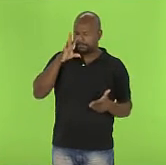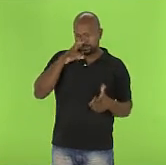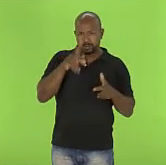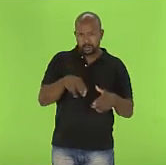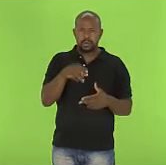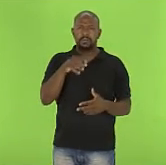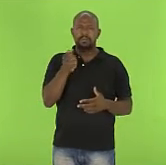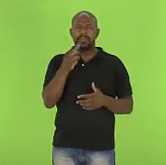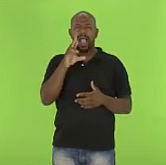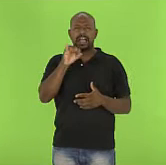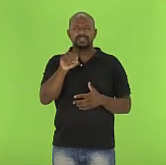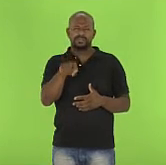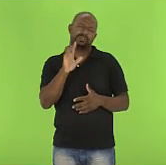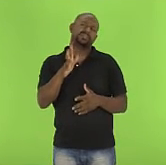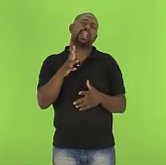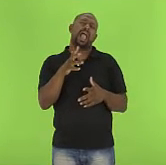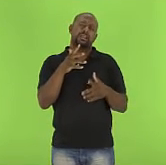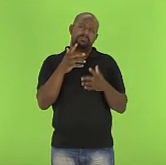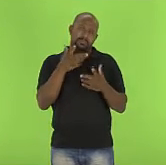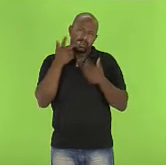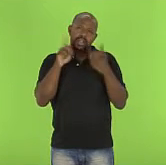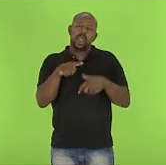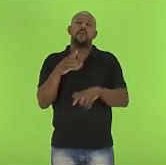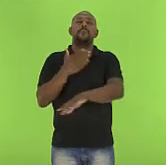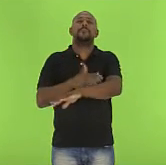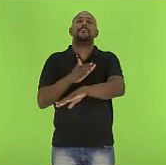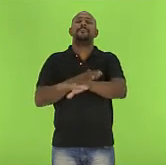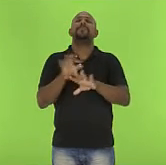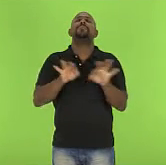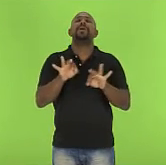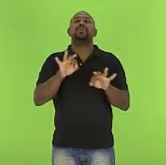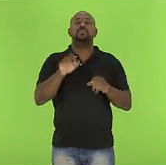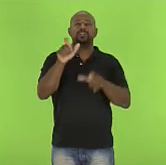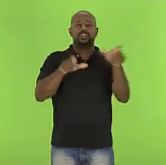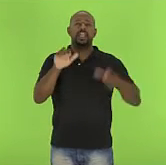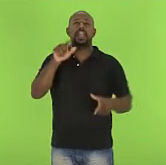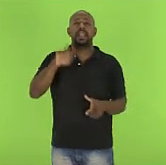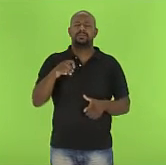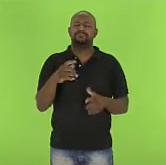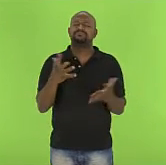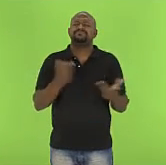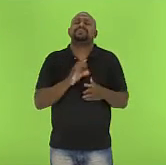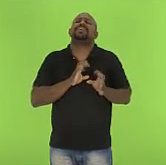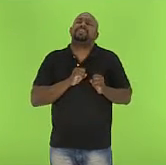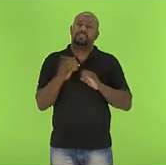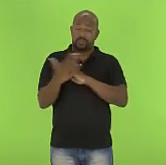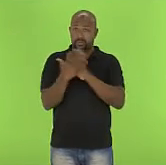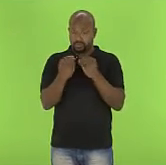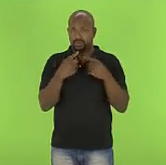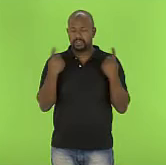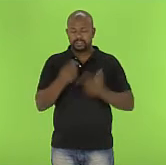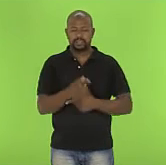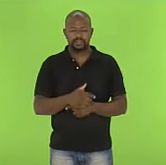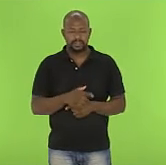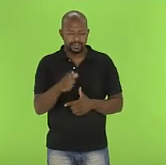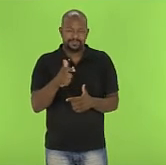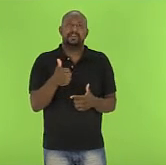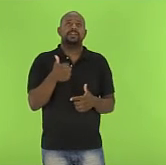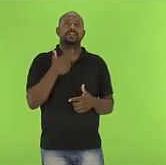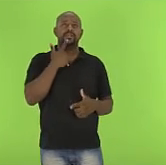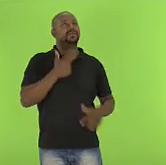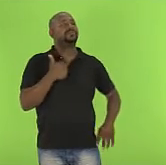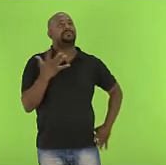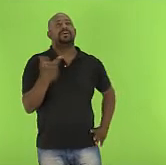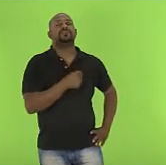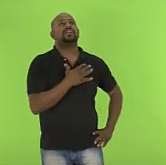manter, como o Márcio Libar disse. O Márcio Libar, a gente já citou ele algumas vezes, ele é o preparador de elenco, pessoa muito querida, que ajudou muito a gente. E ele